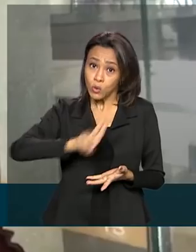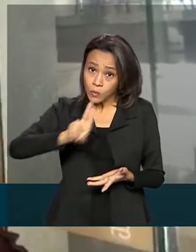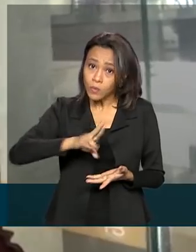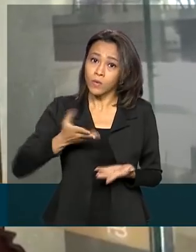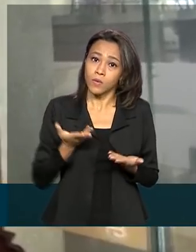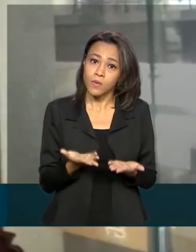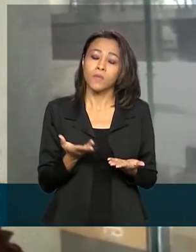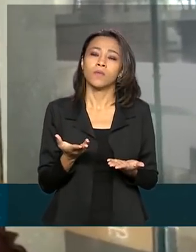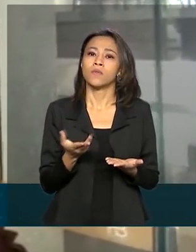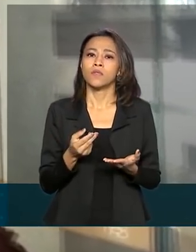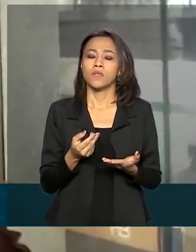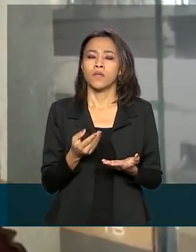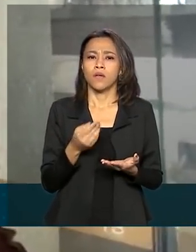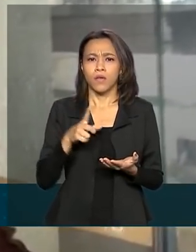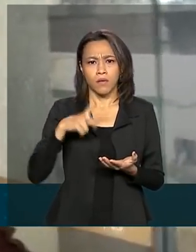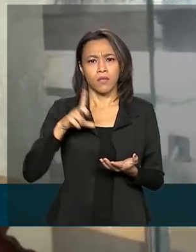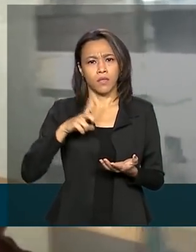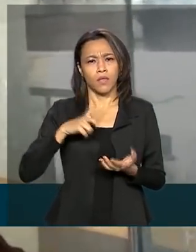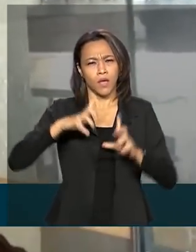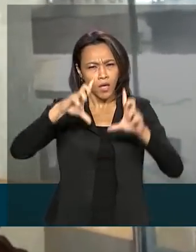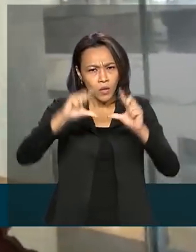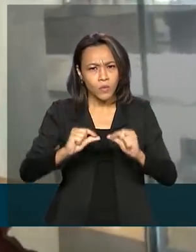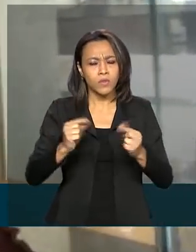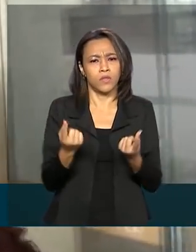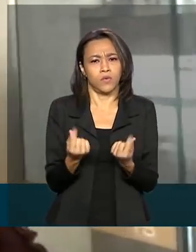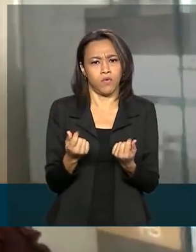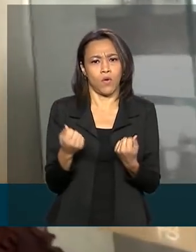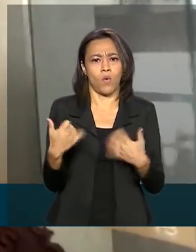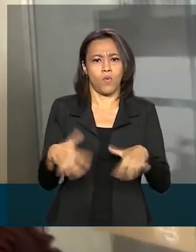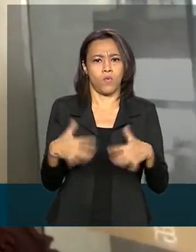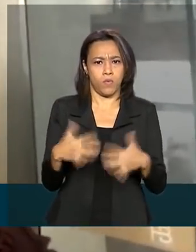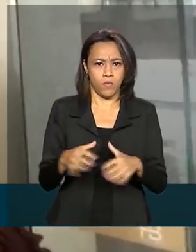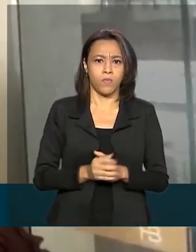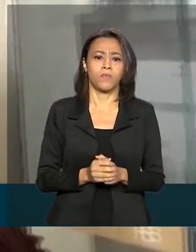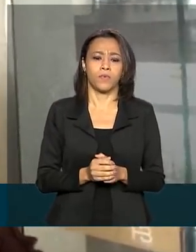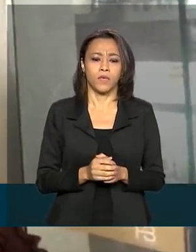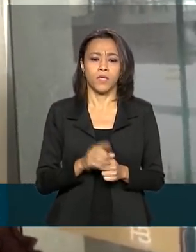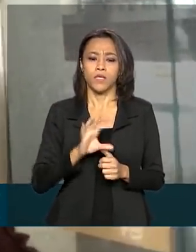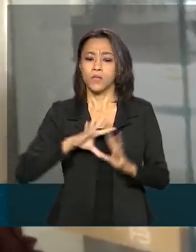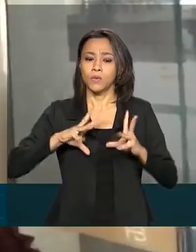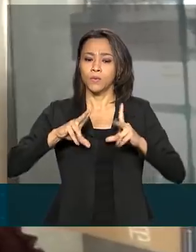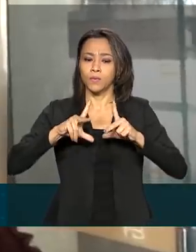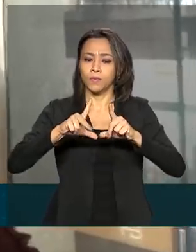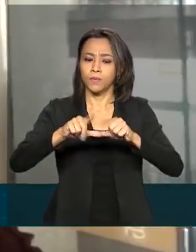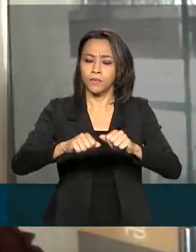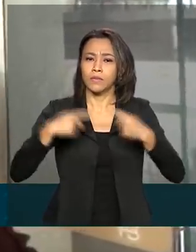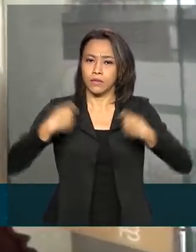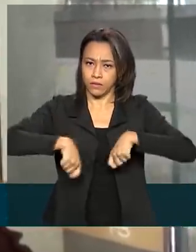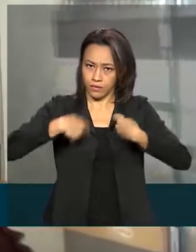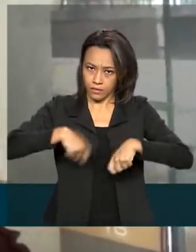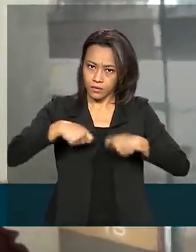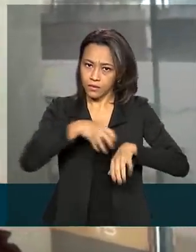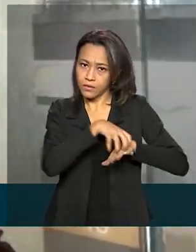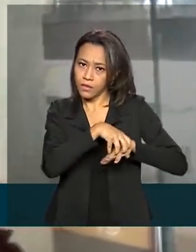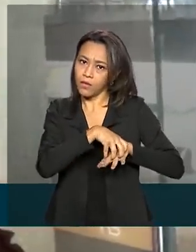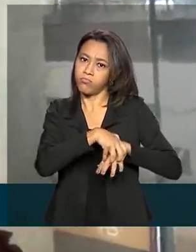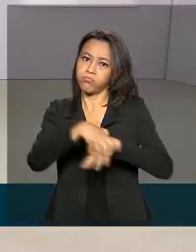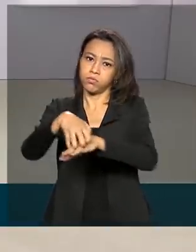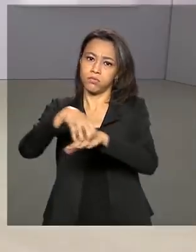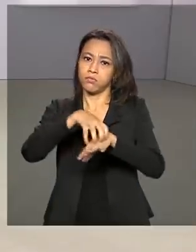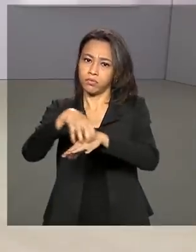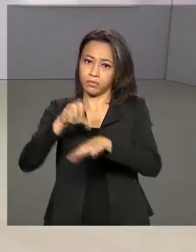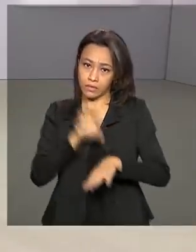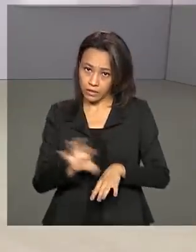um baixamento nos custos operacionais da produção e de tudo que precisa se transportar nesses estados.